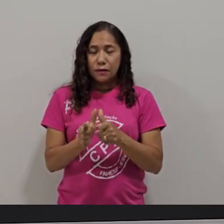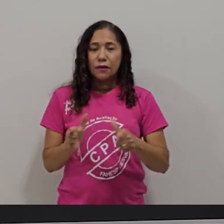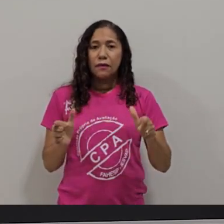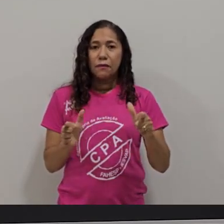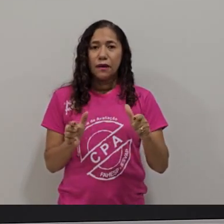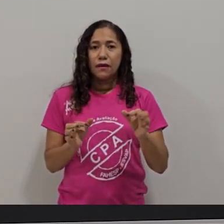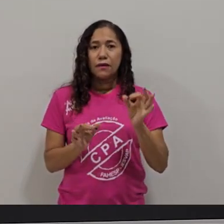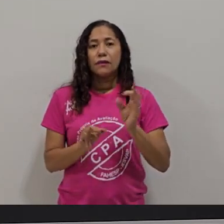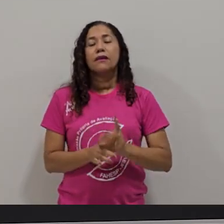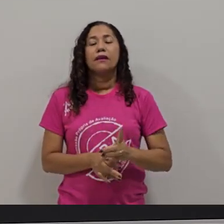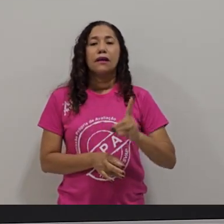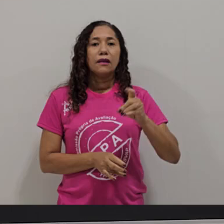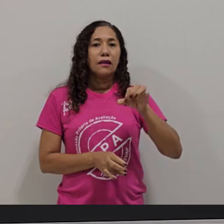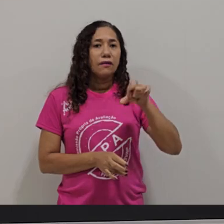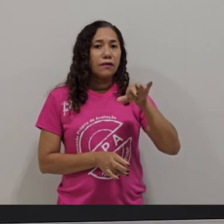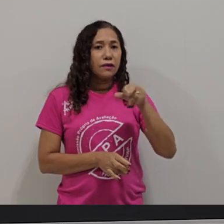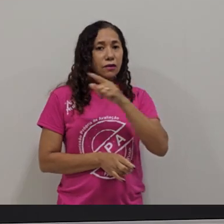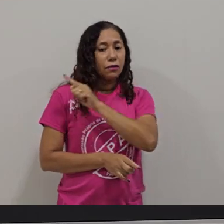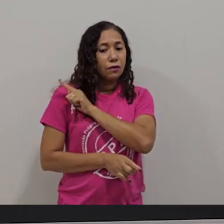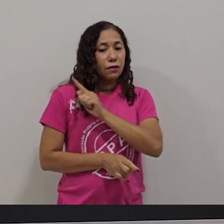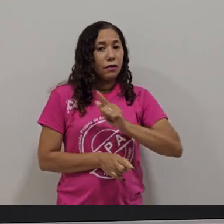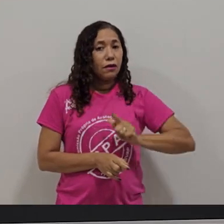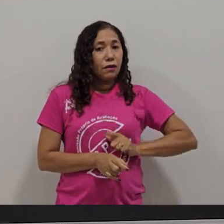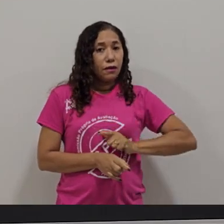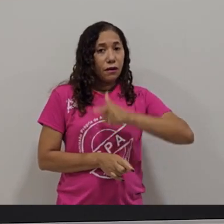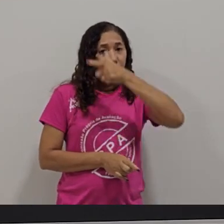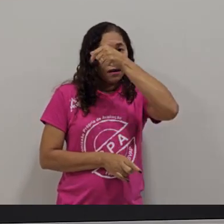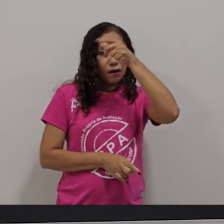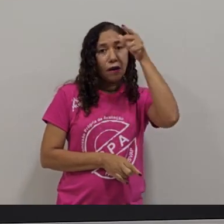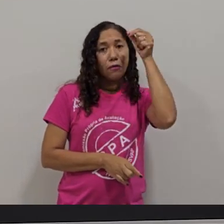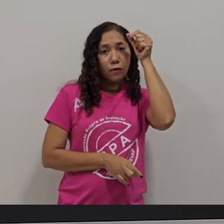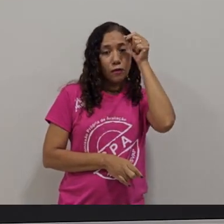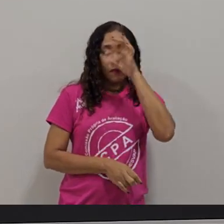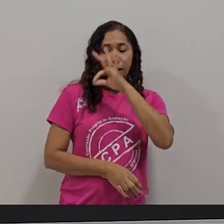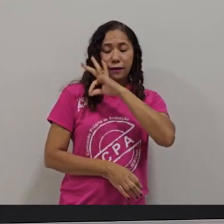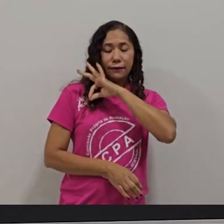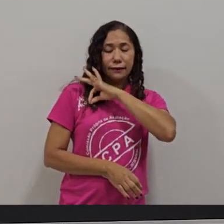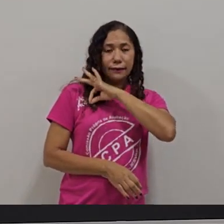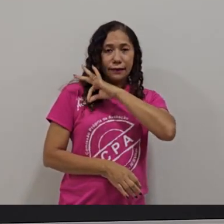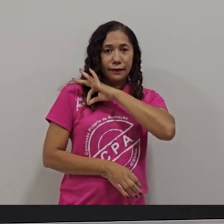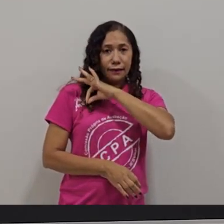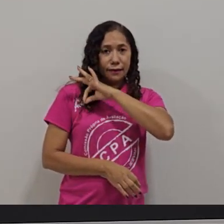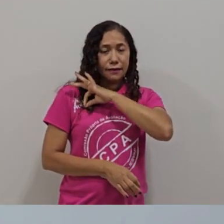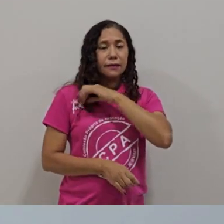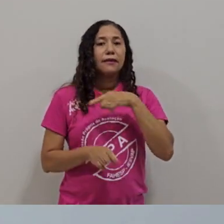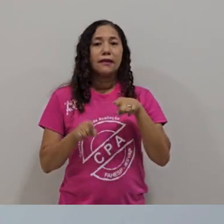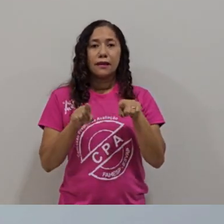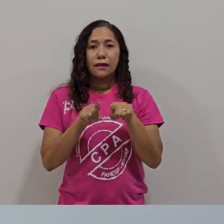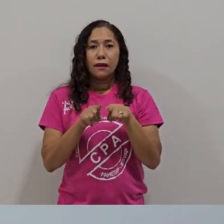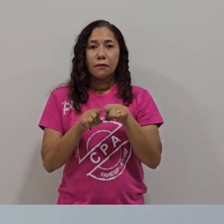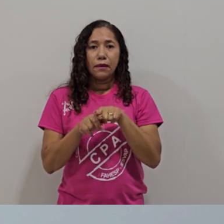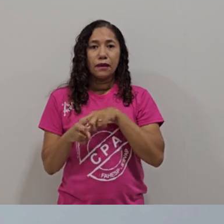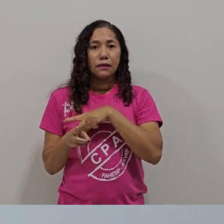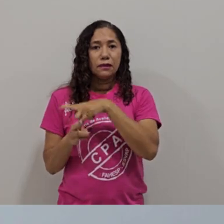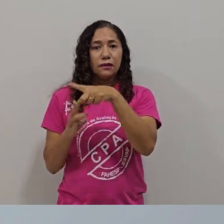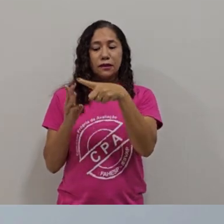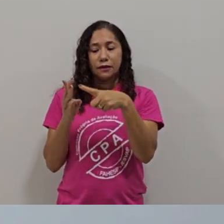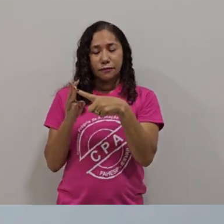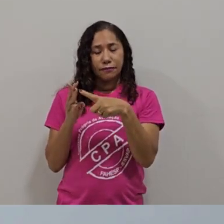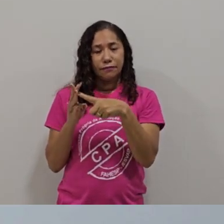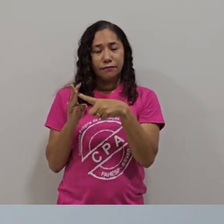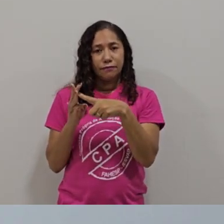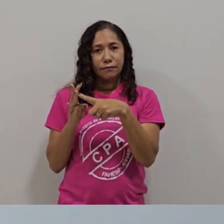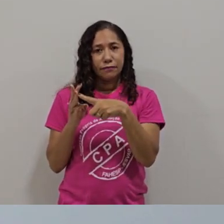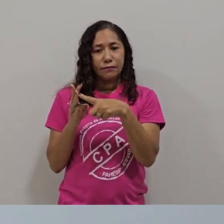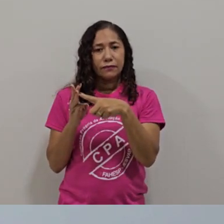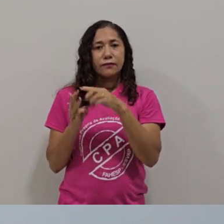Que é a Defensoria Pública, o Complexo de Delegacia da Cidade e o TJ, né? Uhum. São 3 muito relevantes.